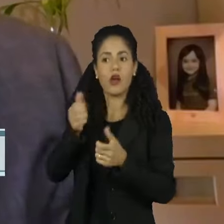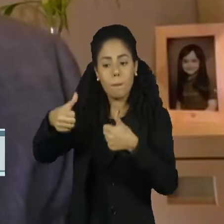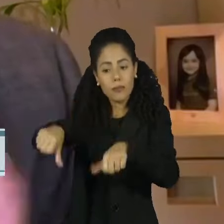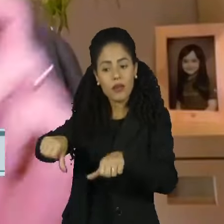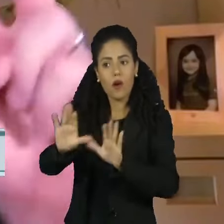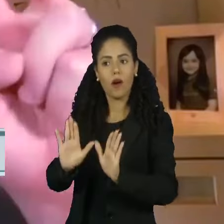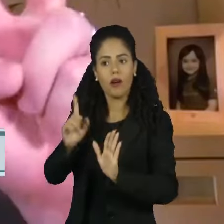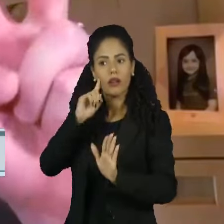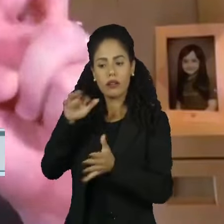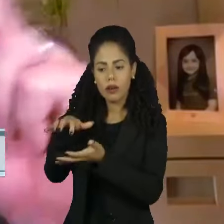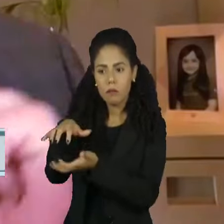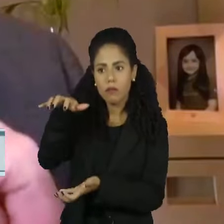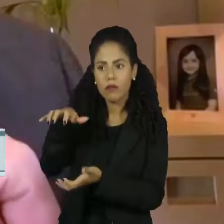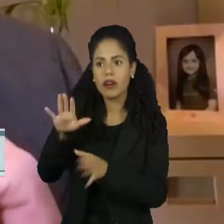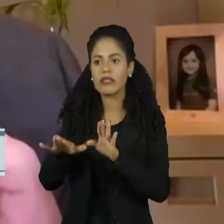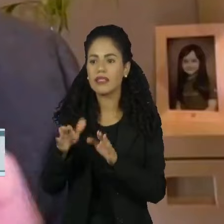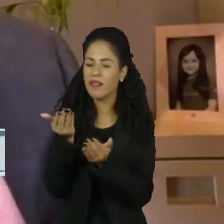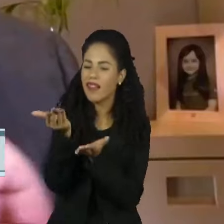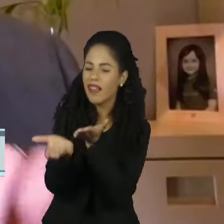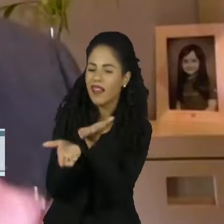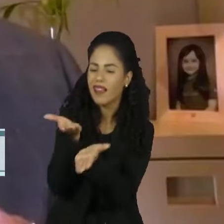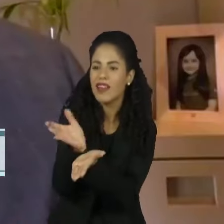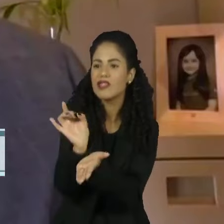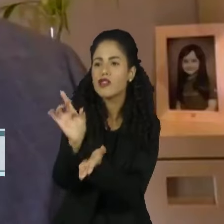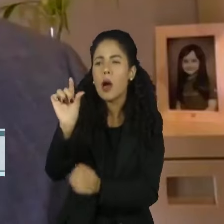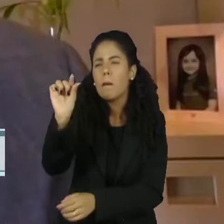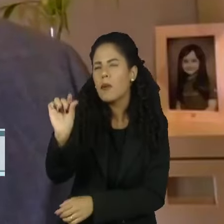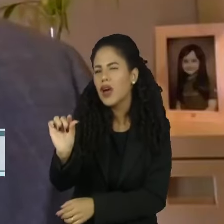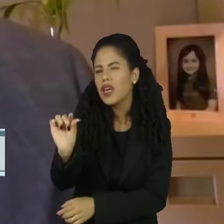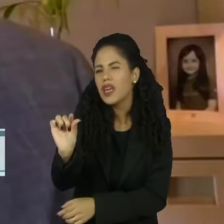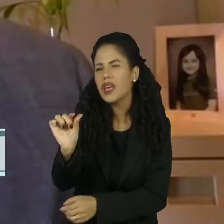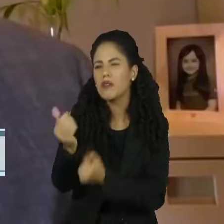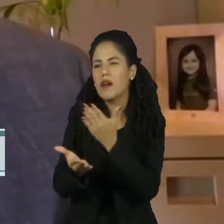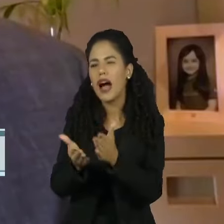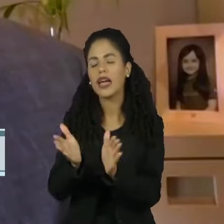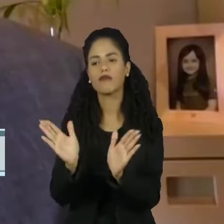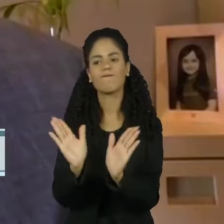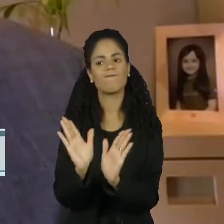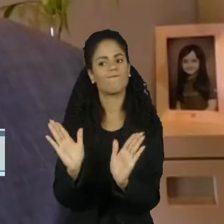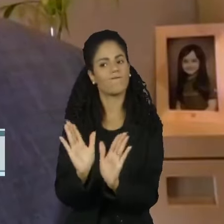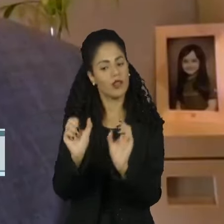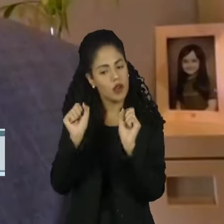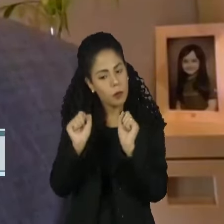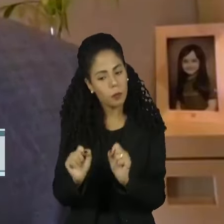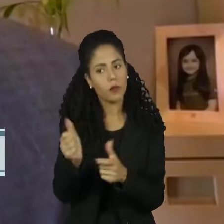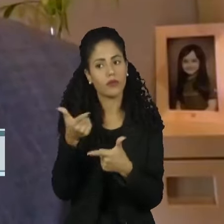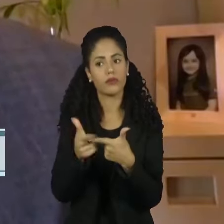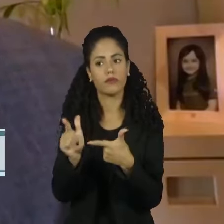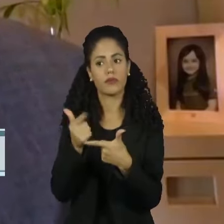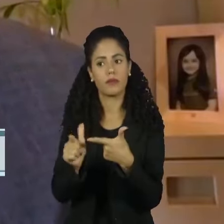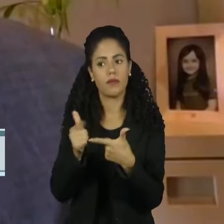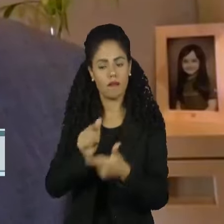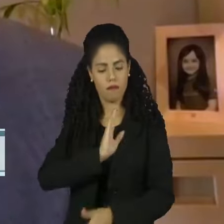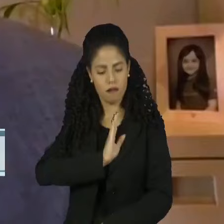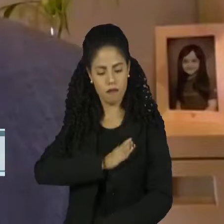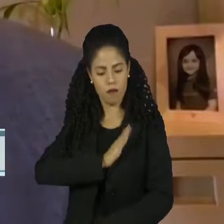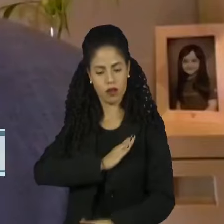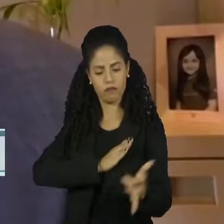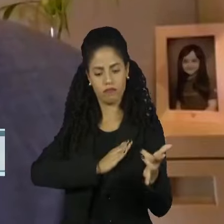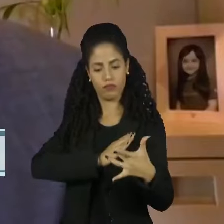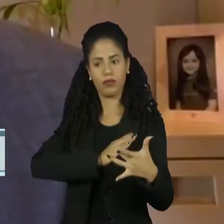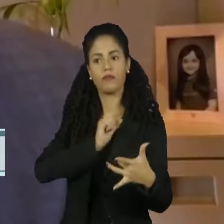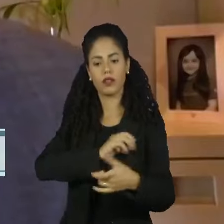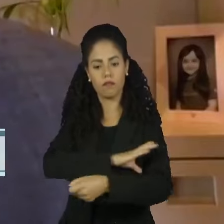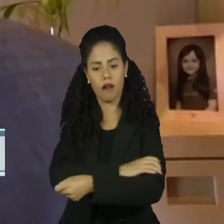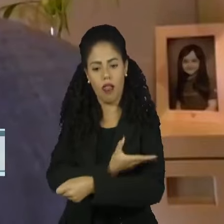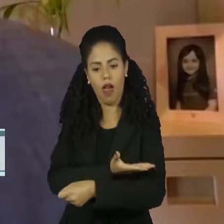mesmo doses terapêuticas, pequenas quantidades, podem ter um efeito deletério para o coração. A pessoa pode ter pressão